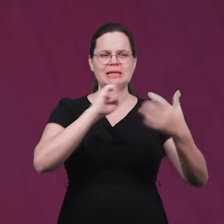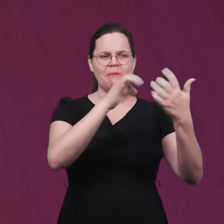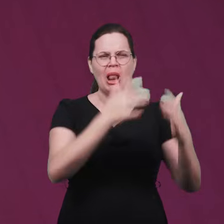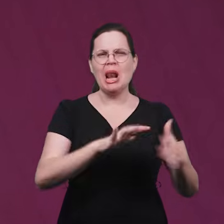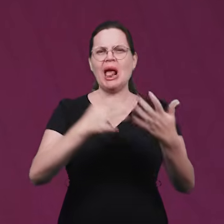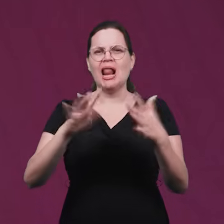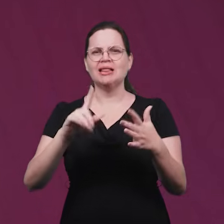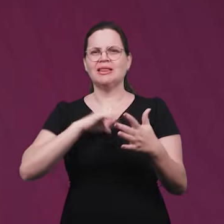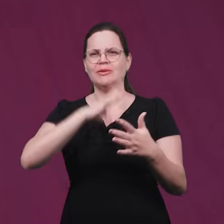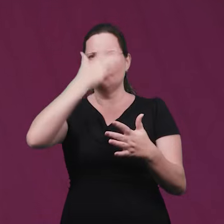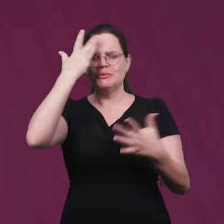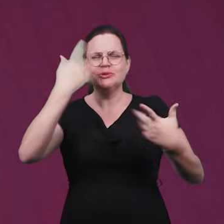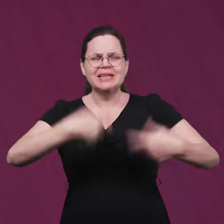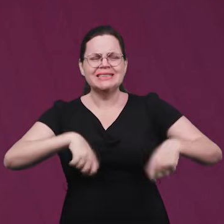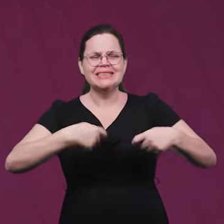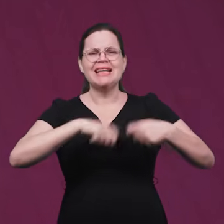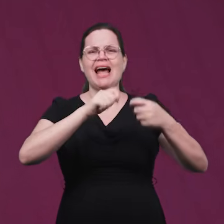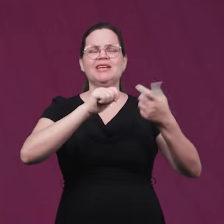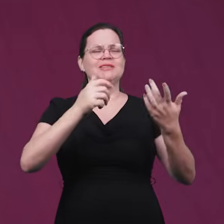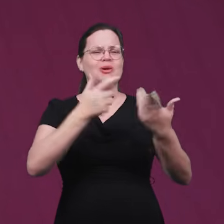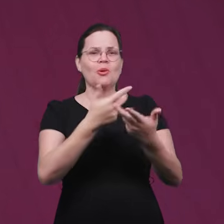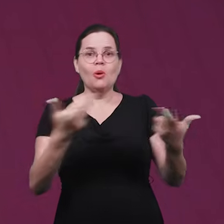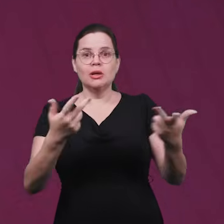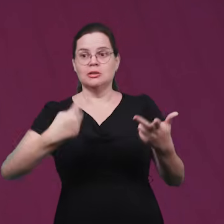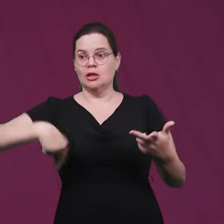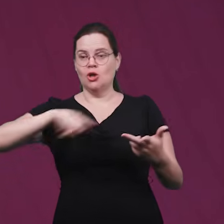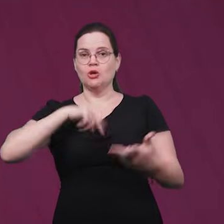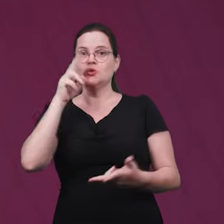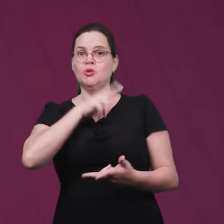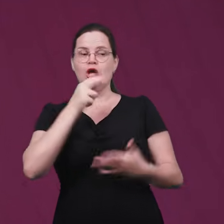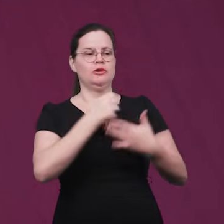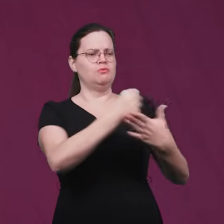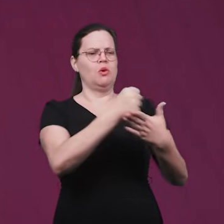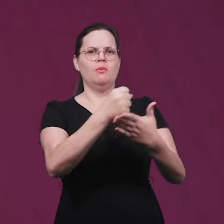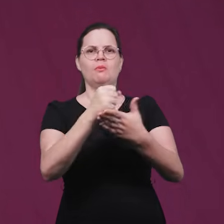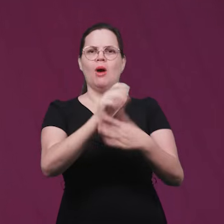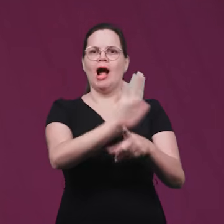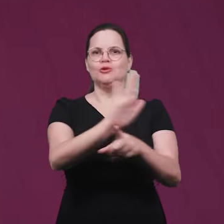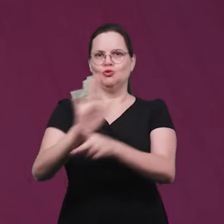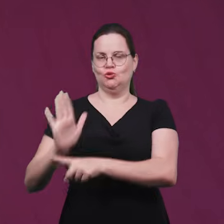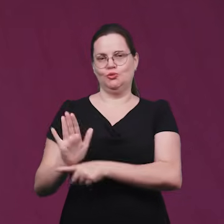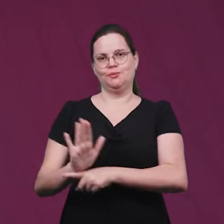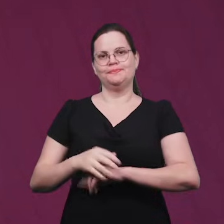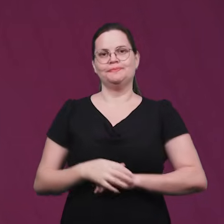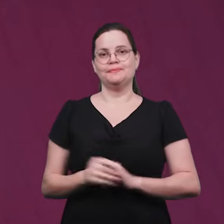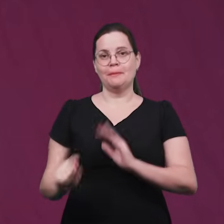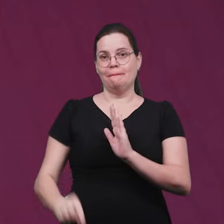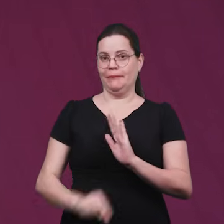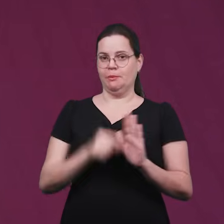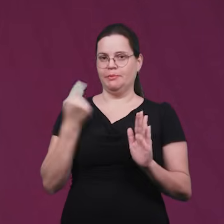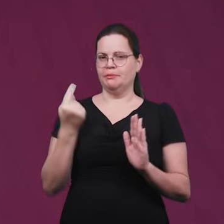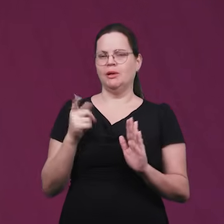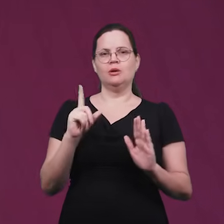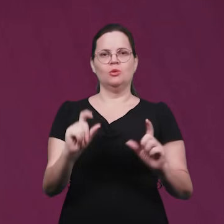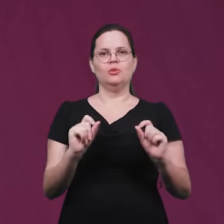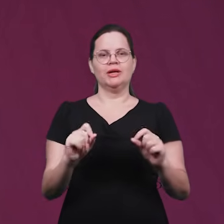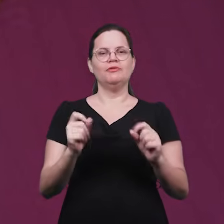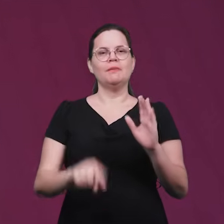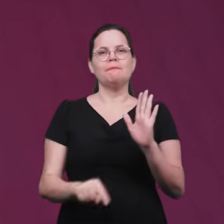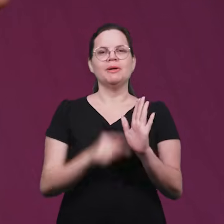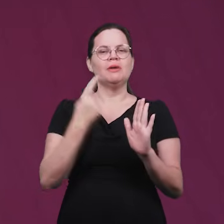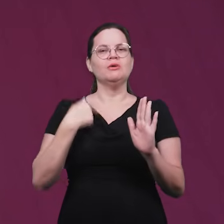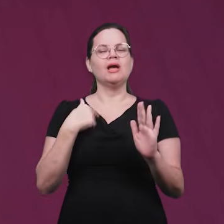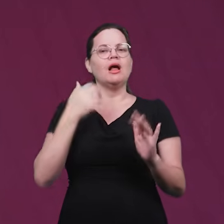socorro a pessoas que estejam necessitadas. As primeiras iniciativas foram